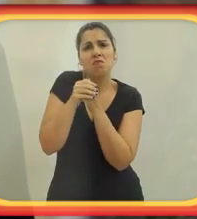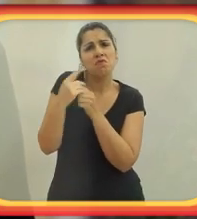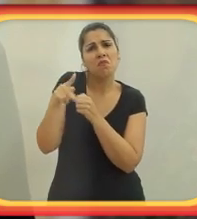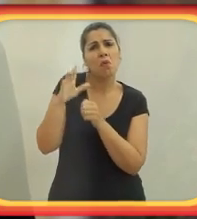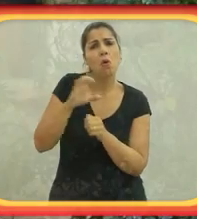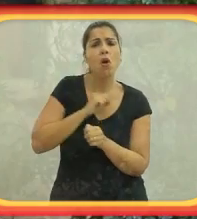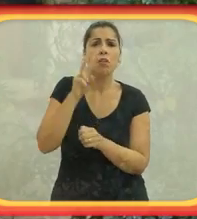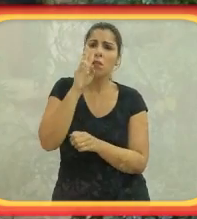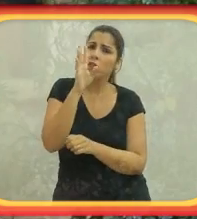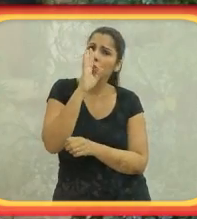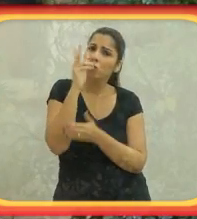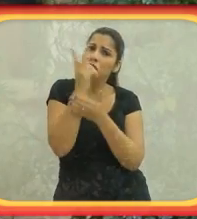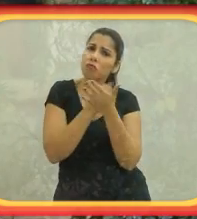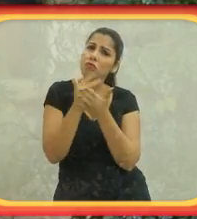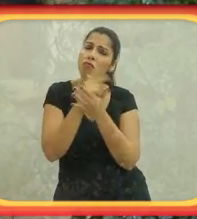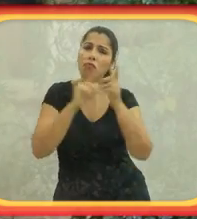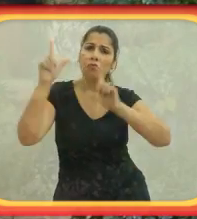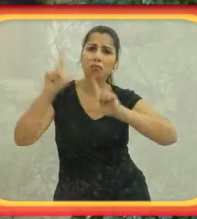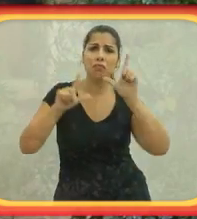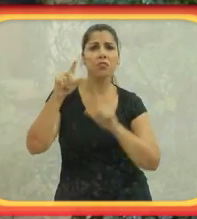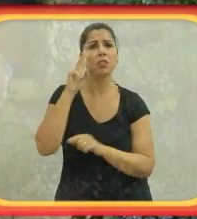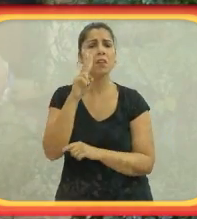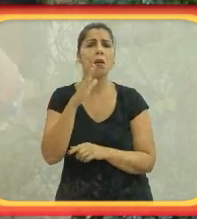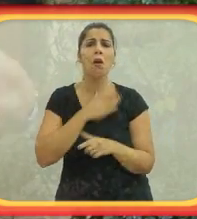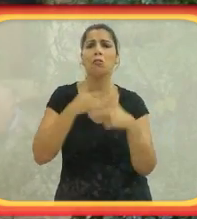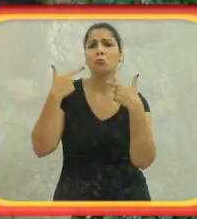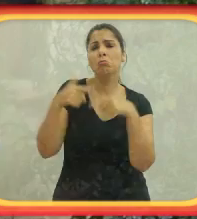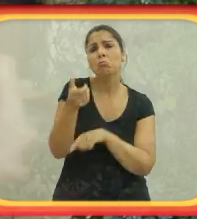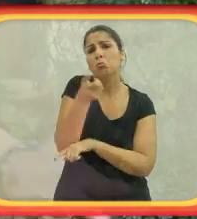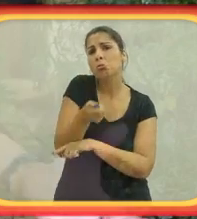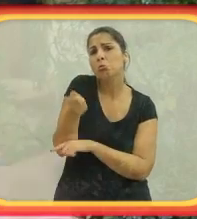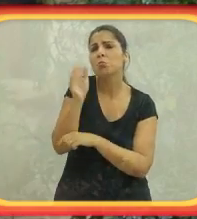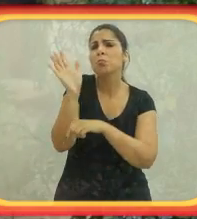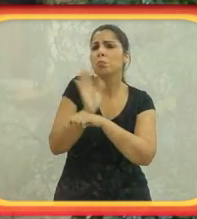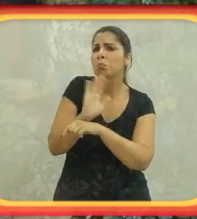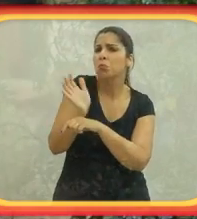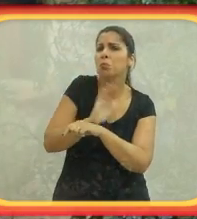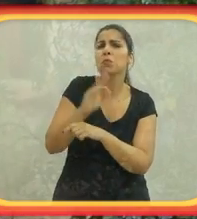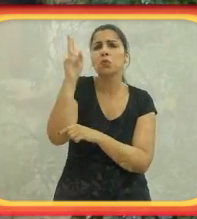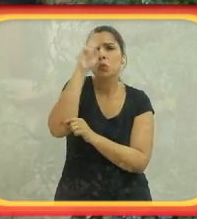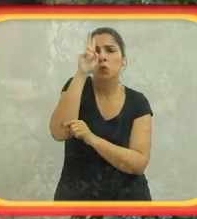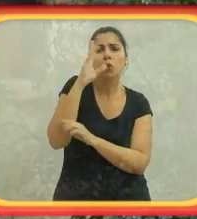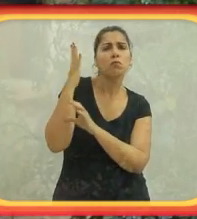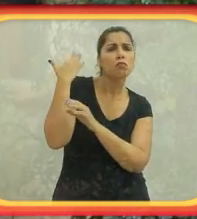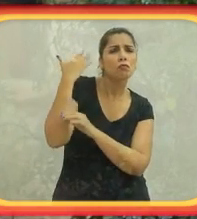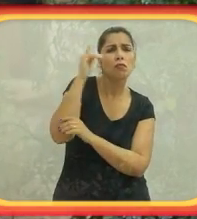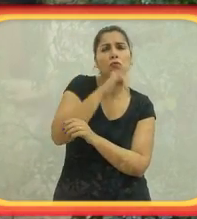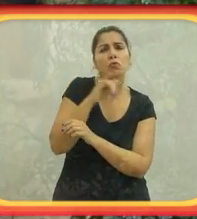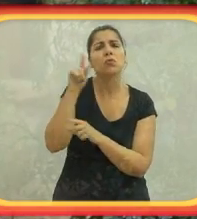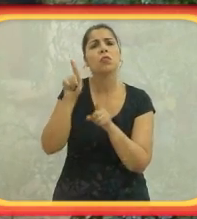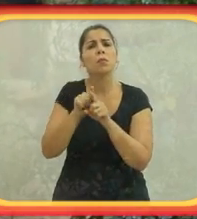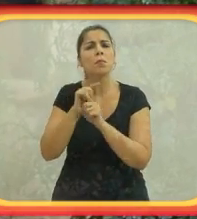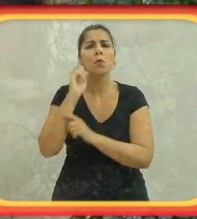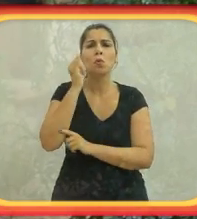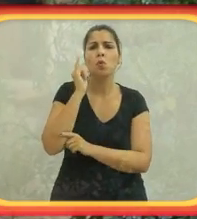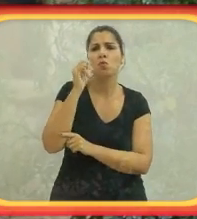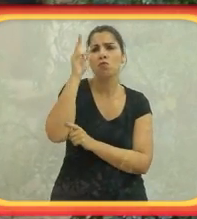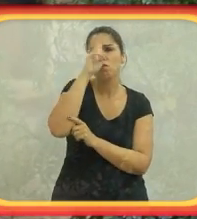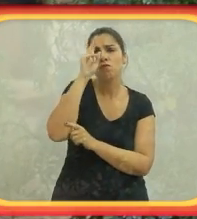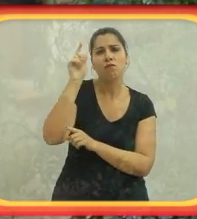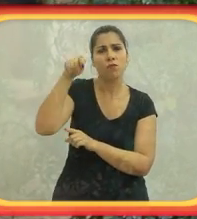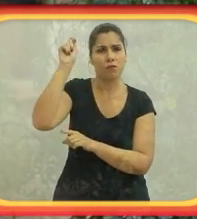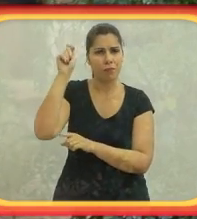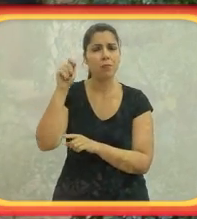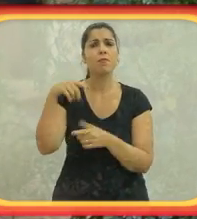na televisão, em videocassete, filmezinhos de histórias clássicas, muito contos de